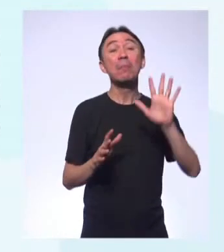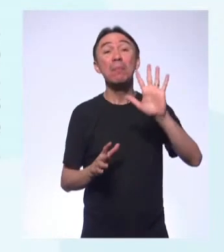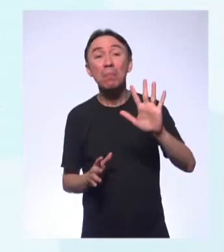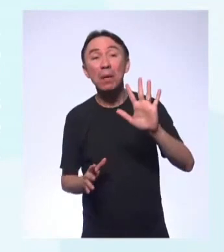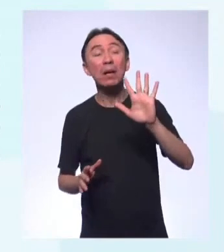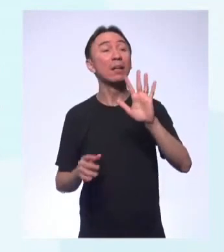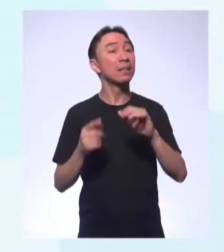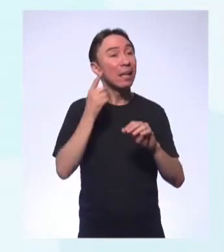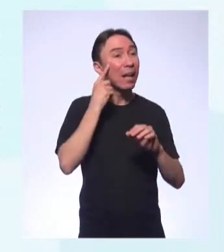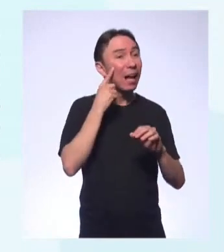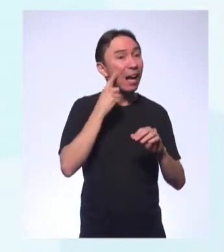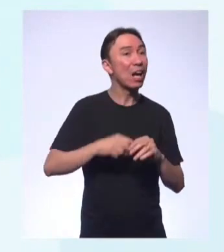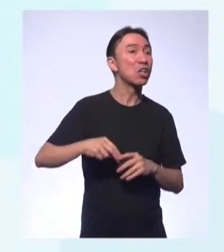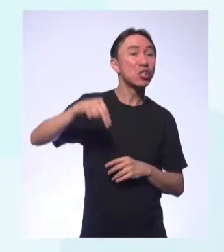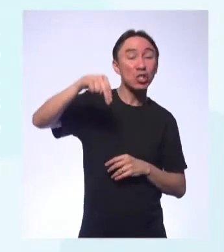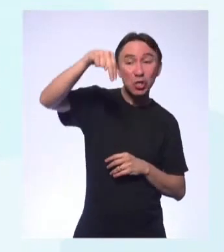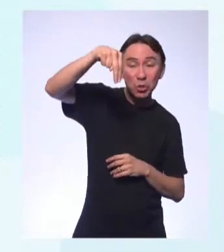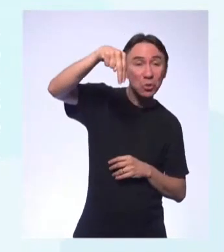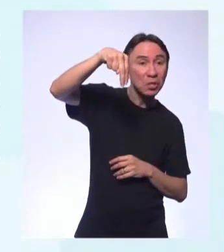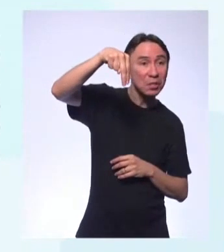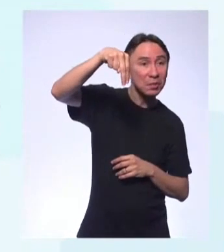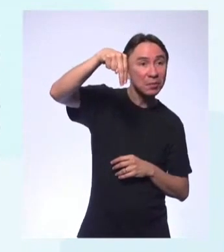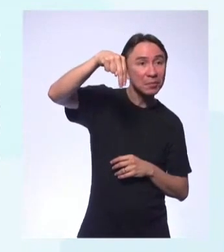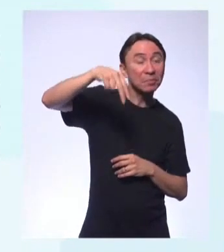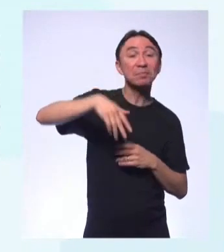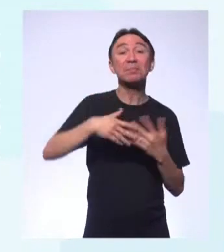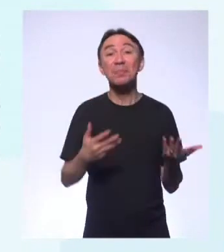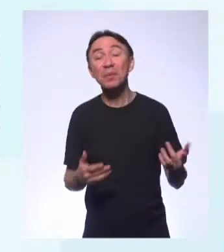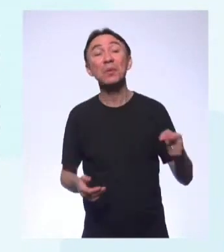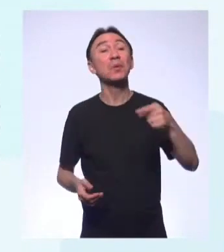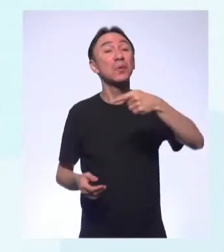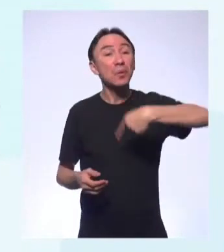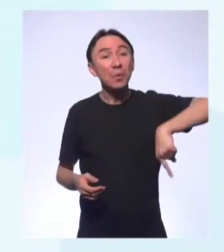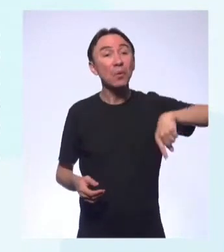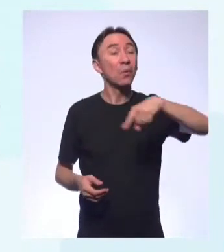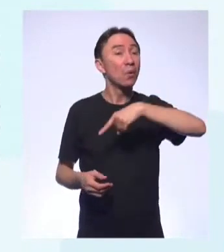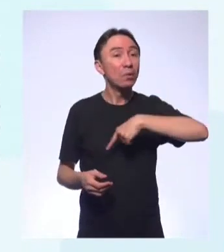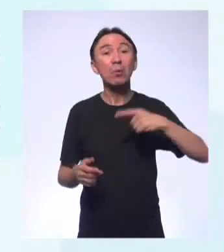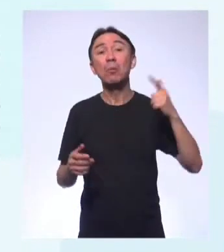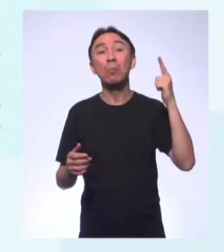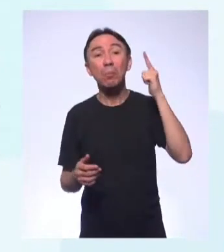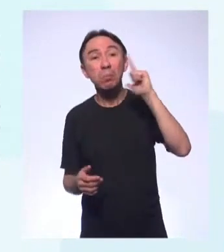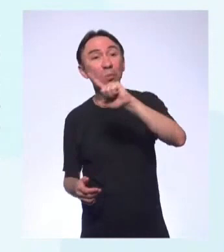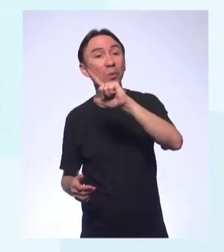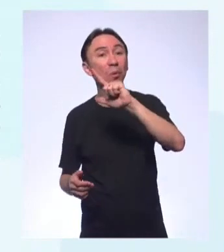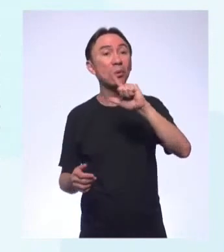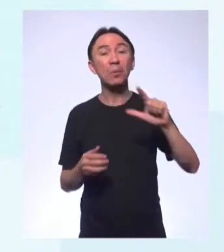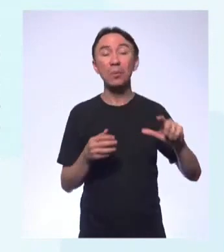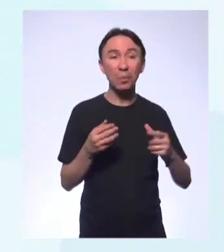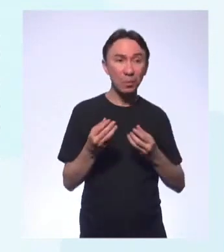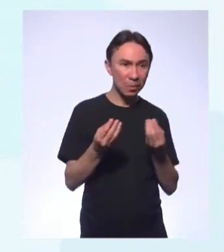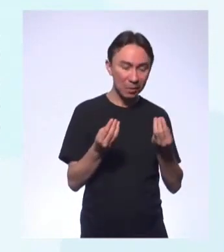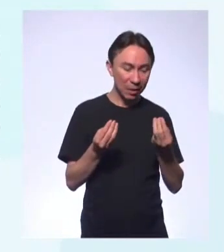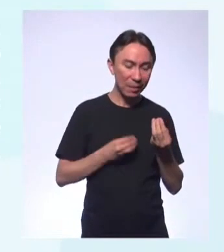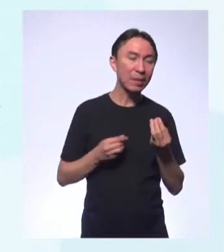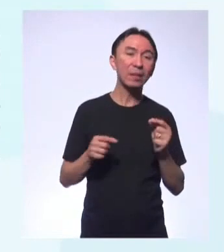esse nitrogênio, a gente consegue obter o nitrogênio e as próprias